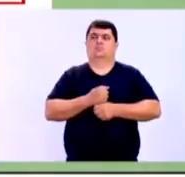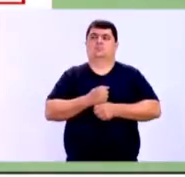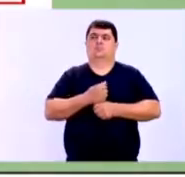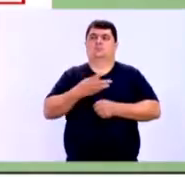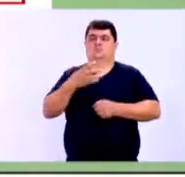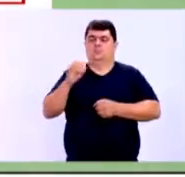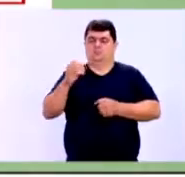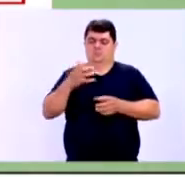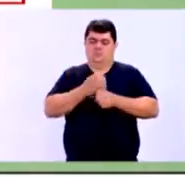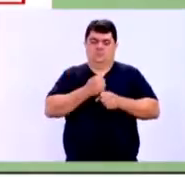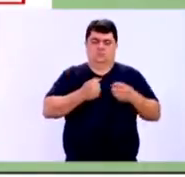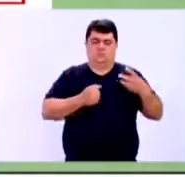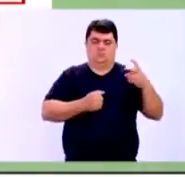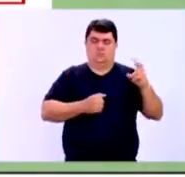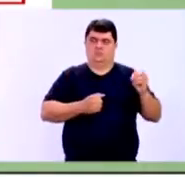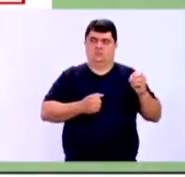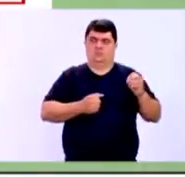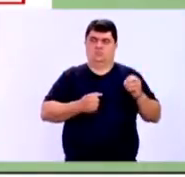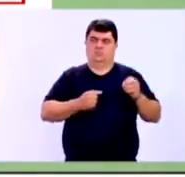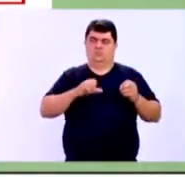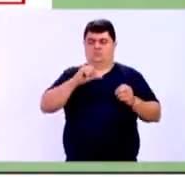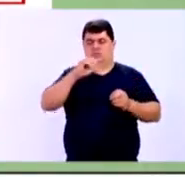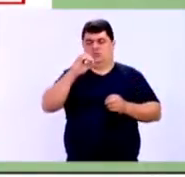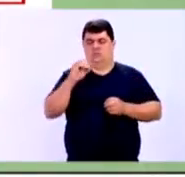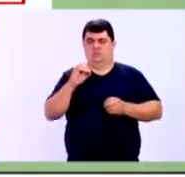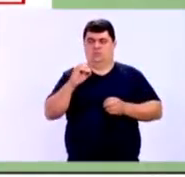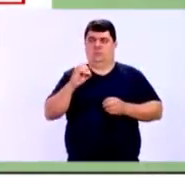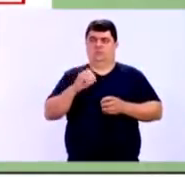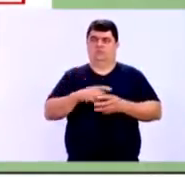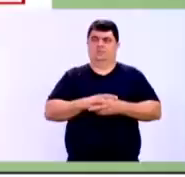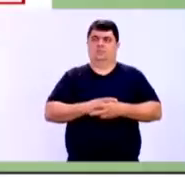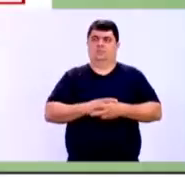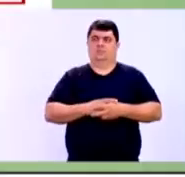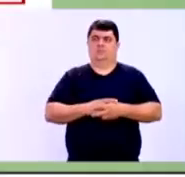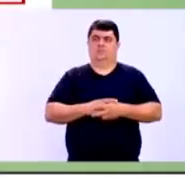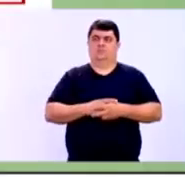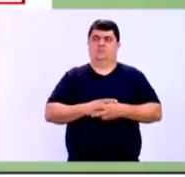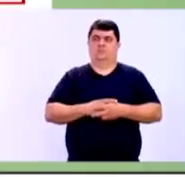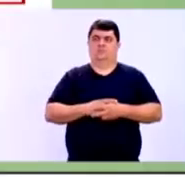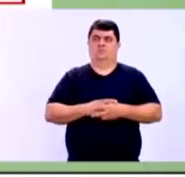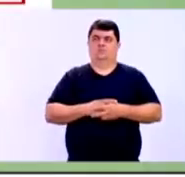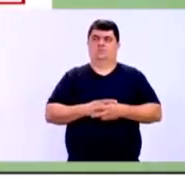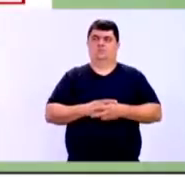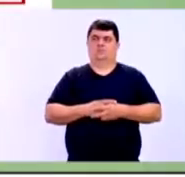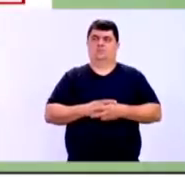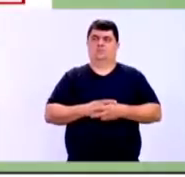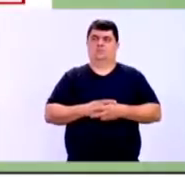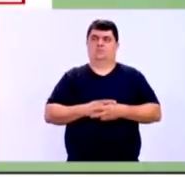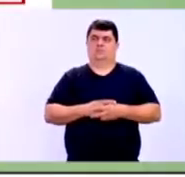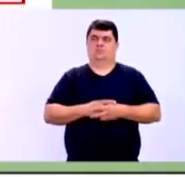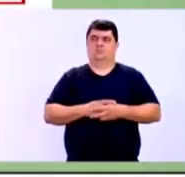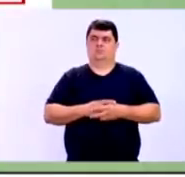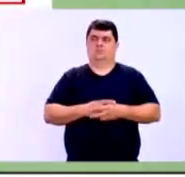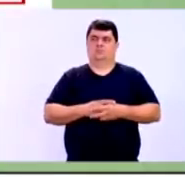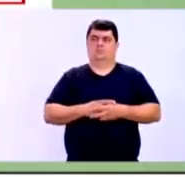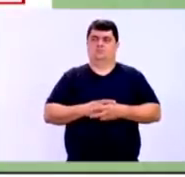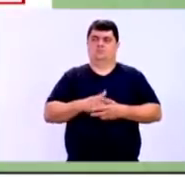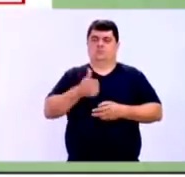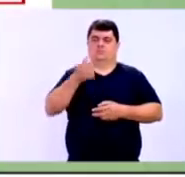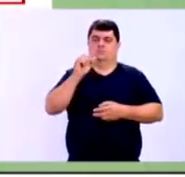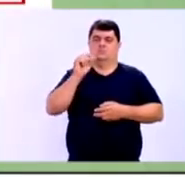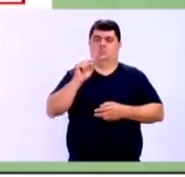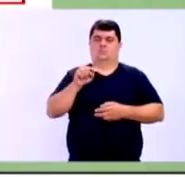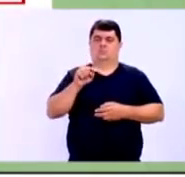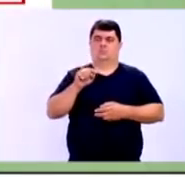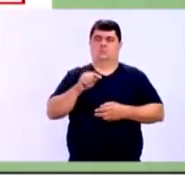40 mais 50, você vai ter uma saída total de 40 unidades, que representa, no total, R$19